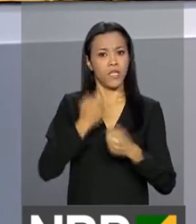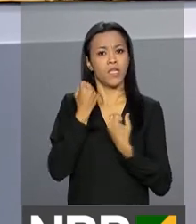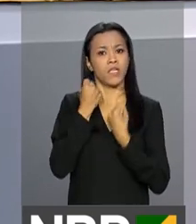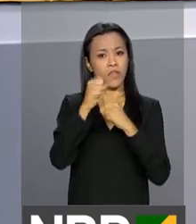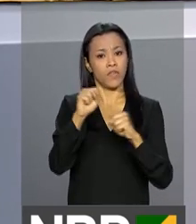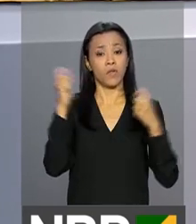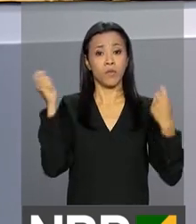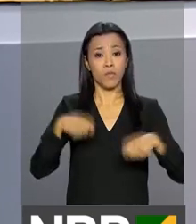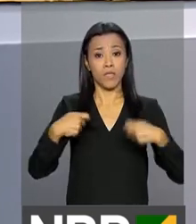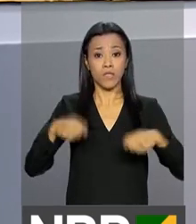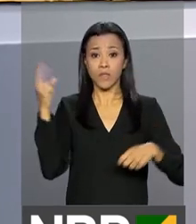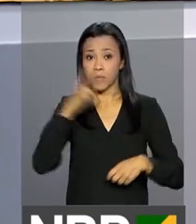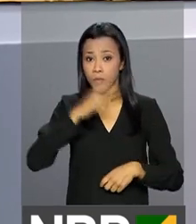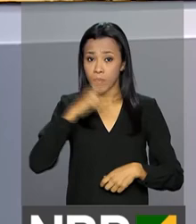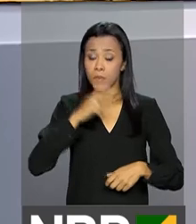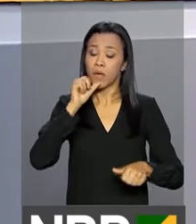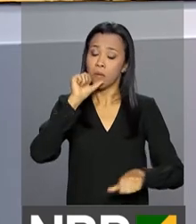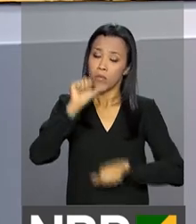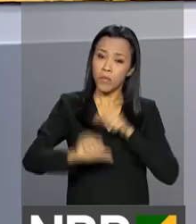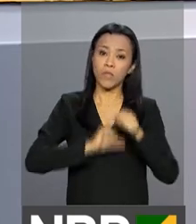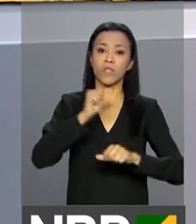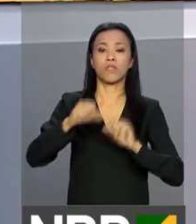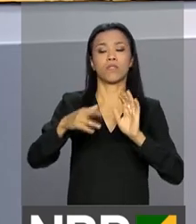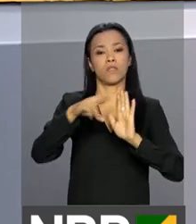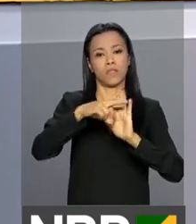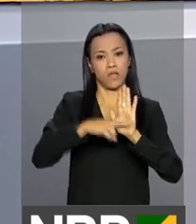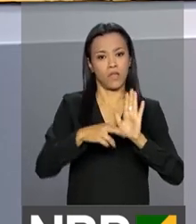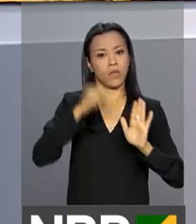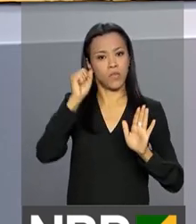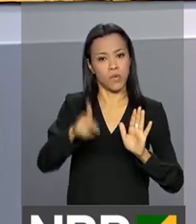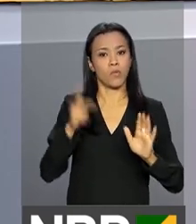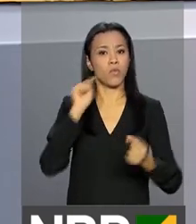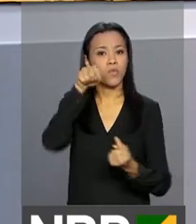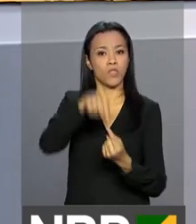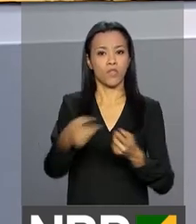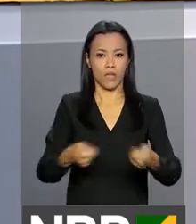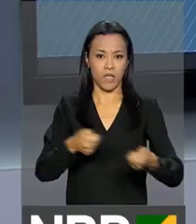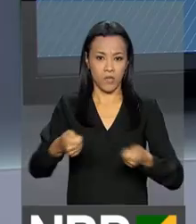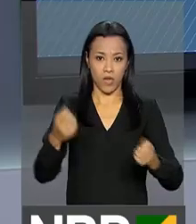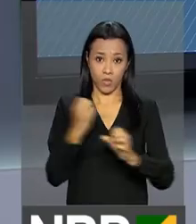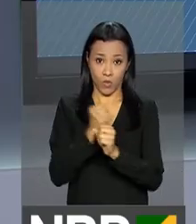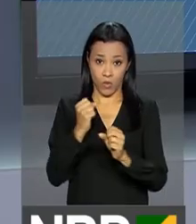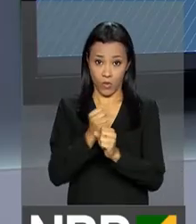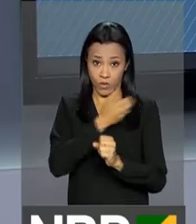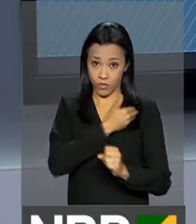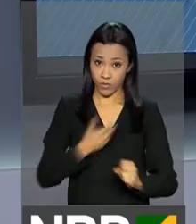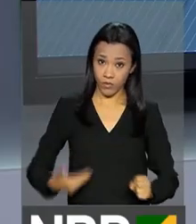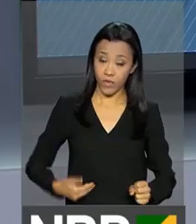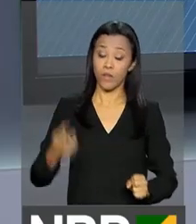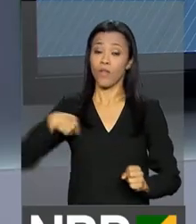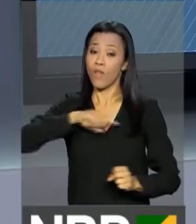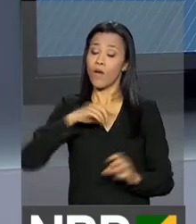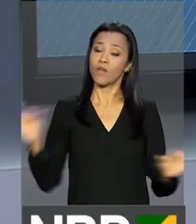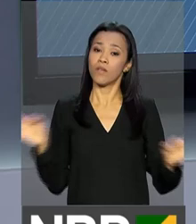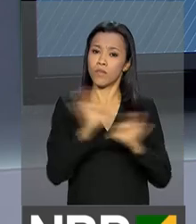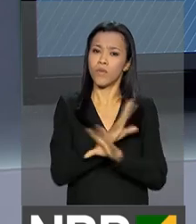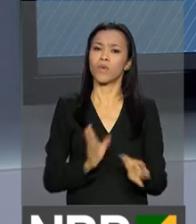se aprovar a reforma da Previdência para equilibrar as contas públicas. Nós ficamos por aqui.